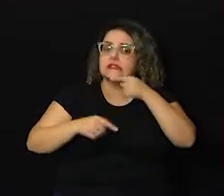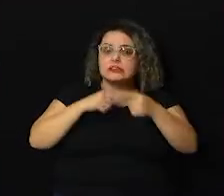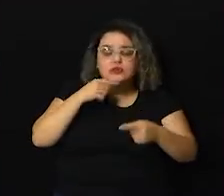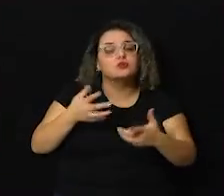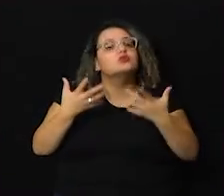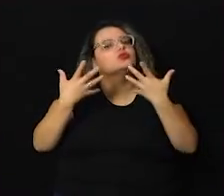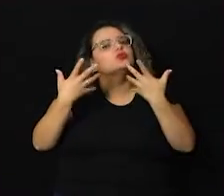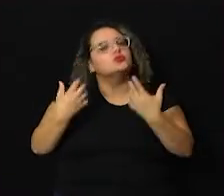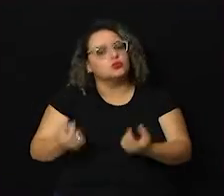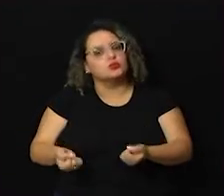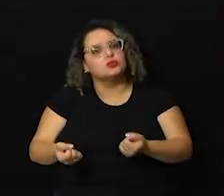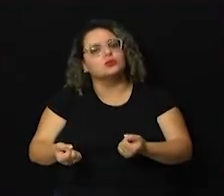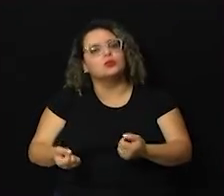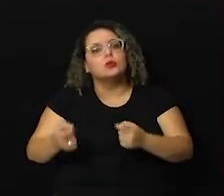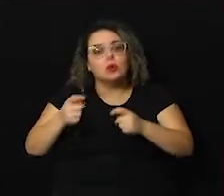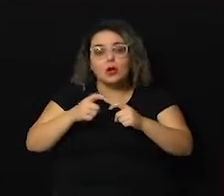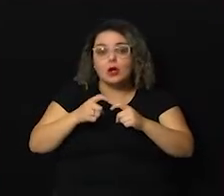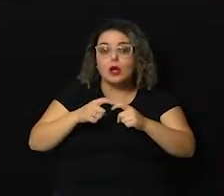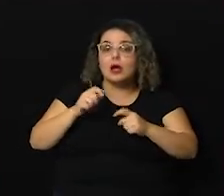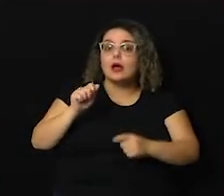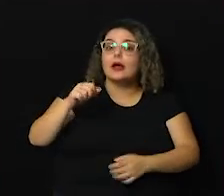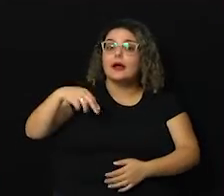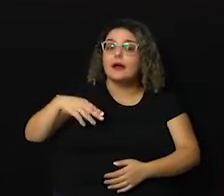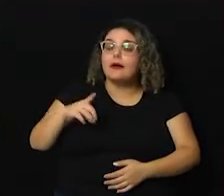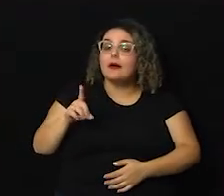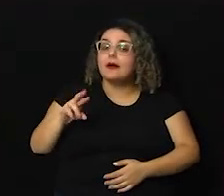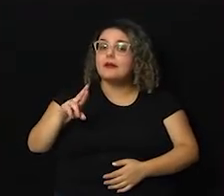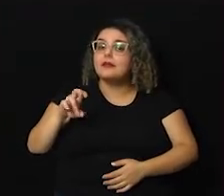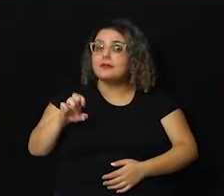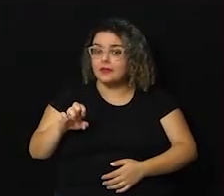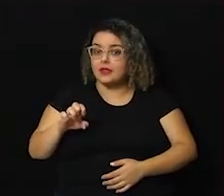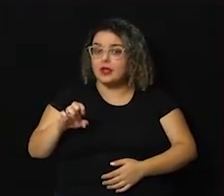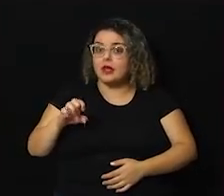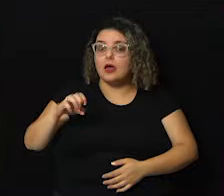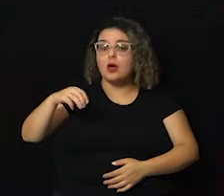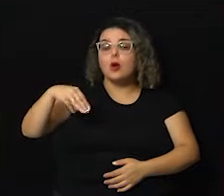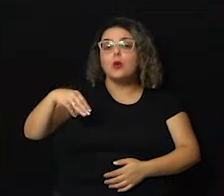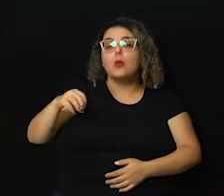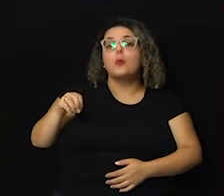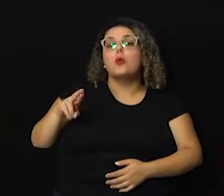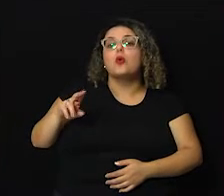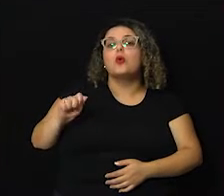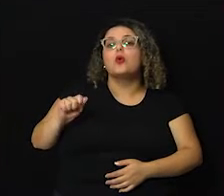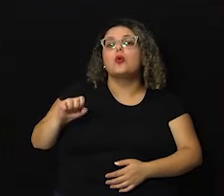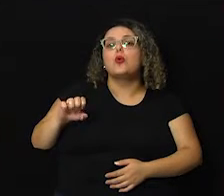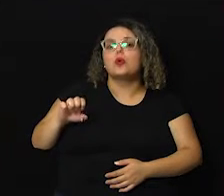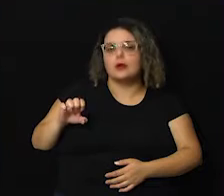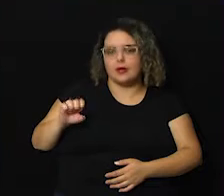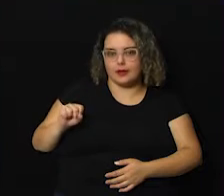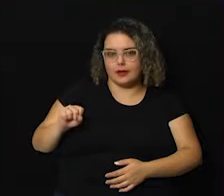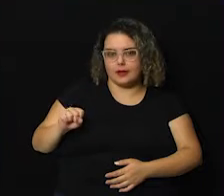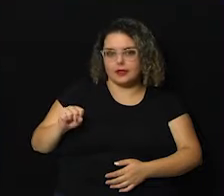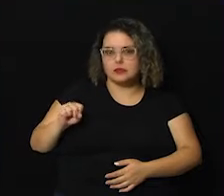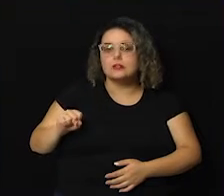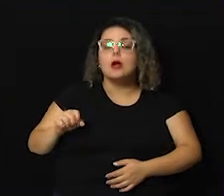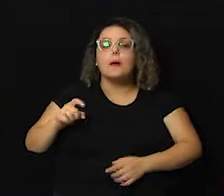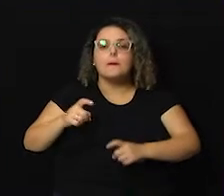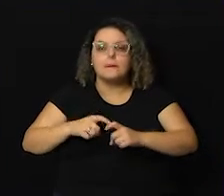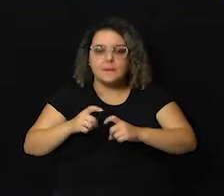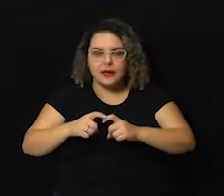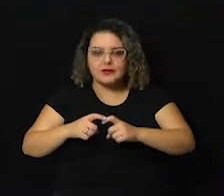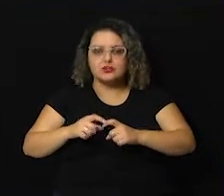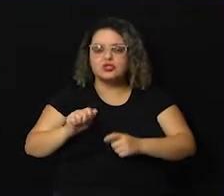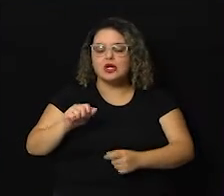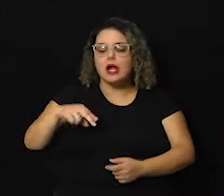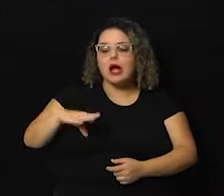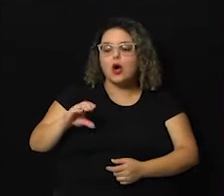a gente recebe aqui o Dr. André Moraes, ele que é médico oncologista do Centro de Oncologia aqui de Campinas. Doutor,